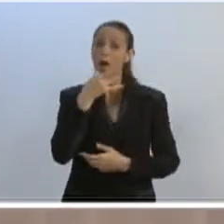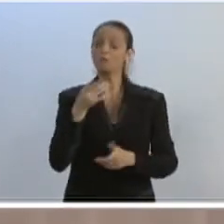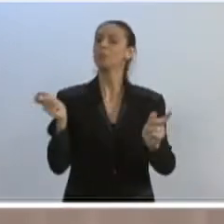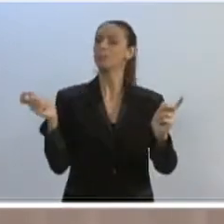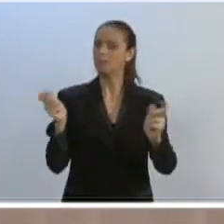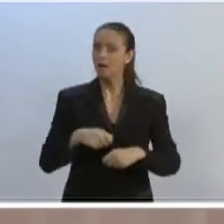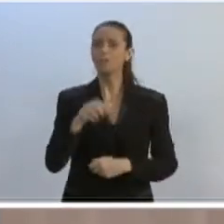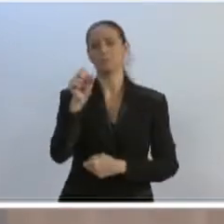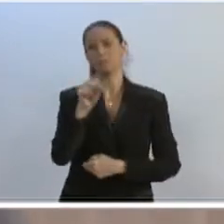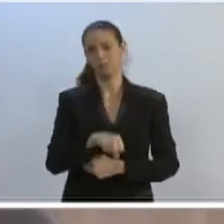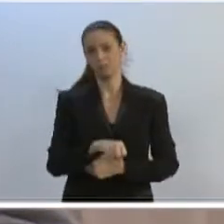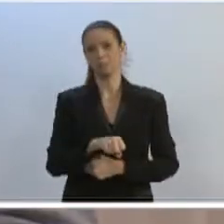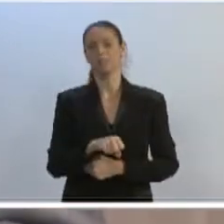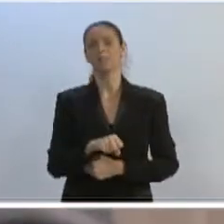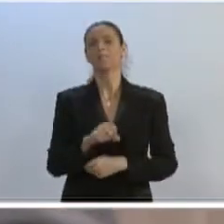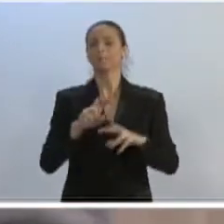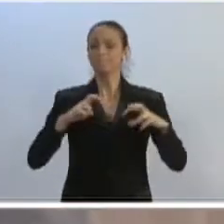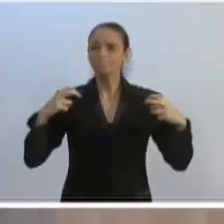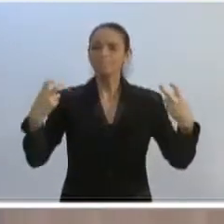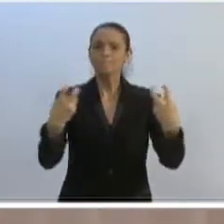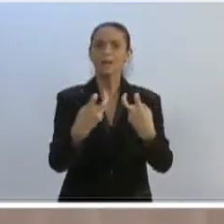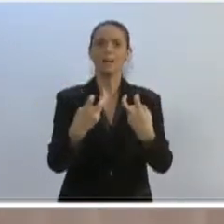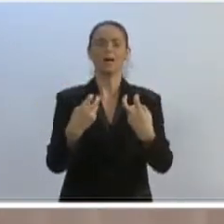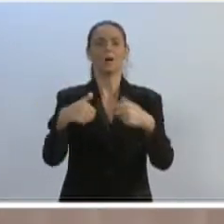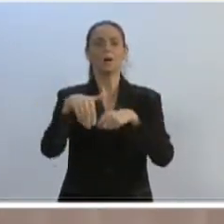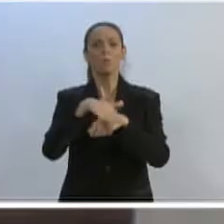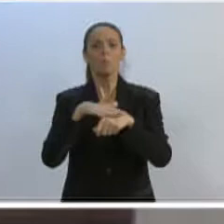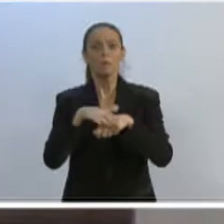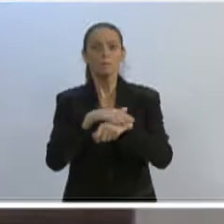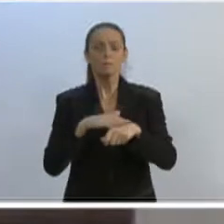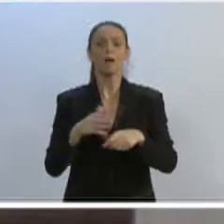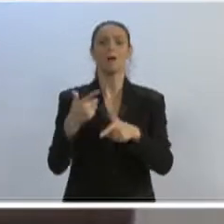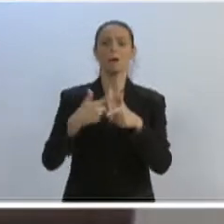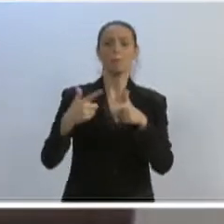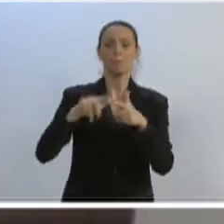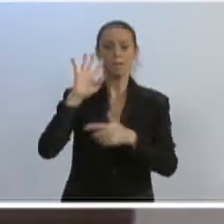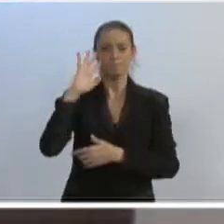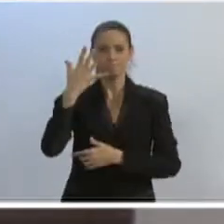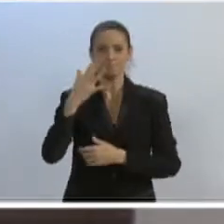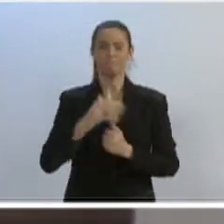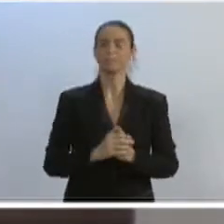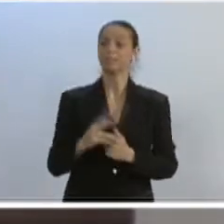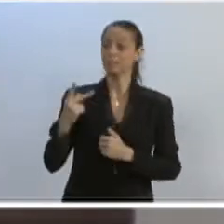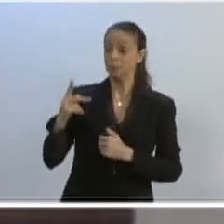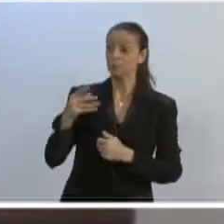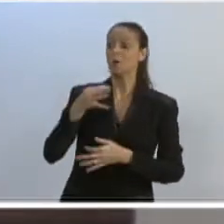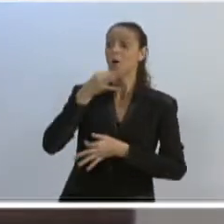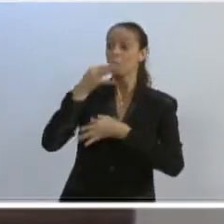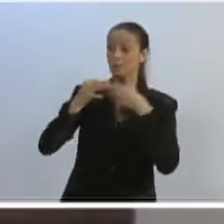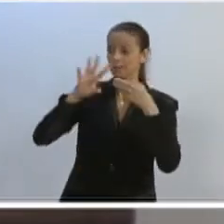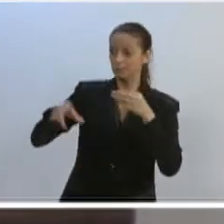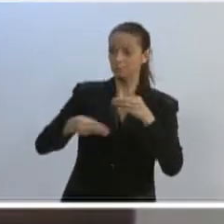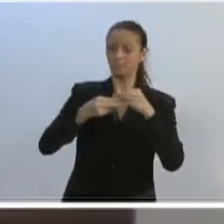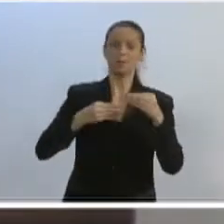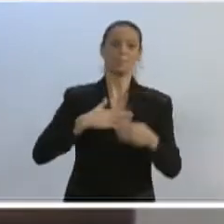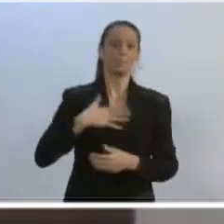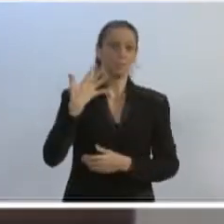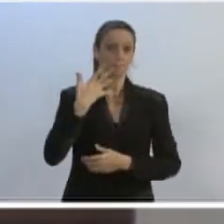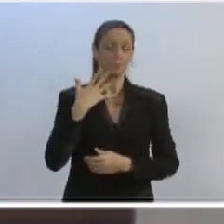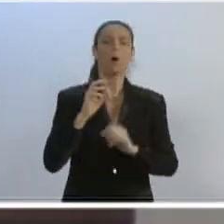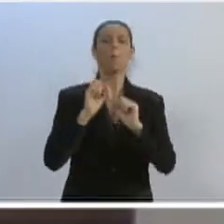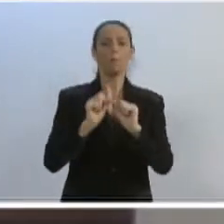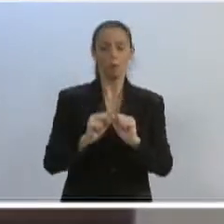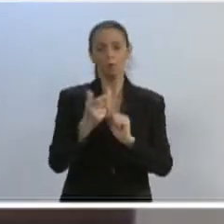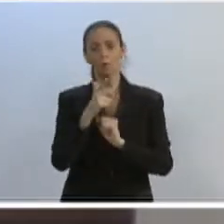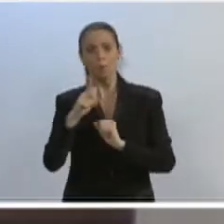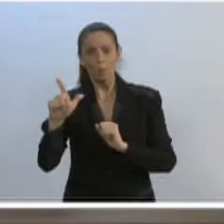buscar uma saída razoável para essa situação obrigado é nilson acrescenta em sua fala meu pronunciamento também considera uma parte nove